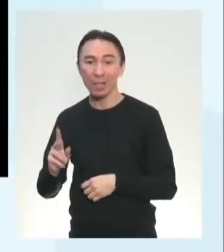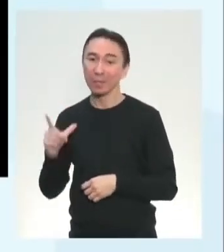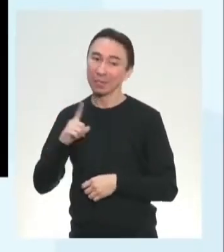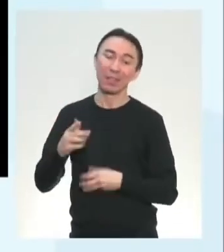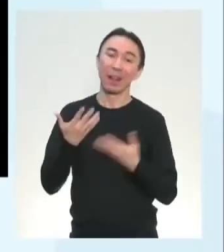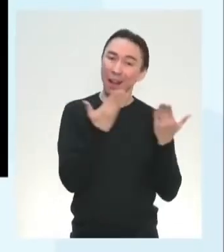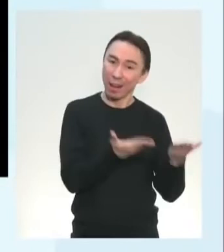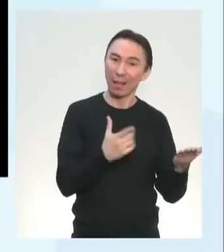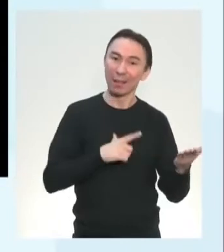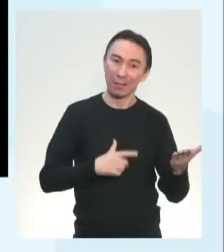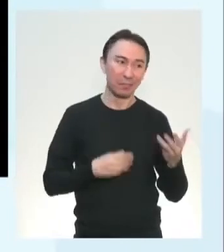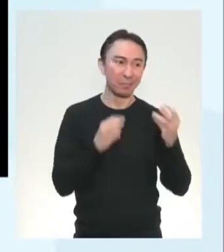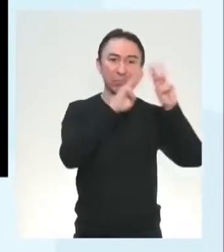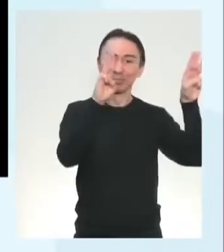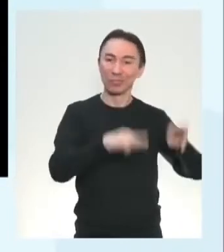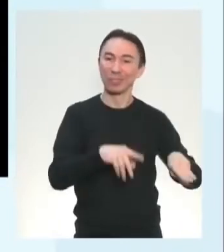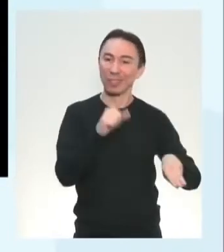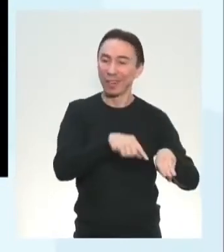lançado em outubro de